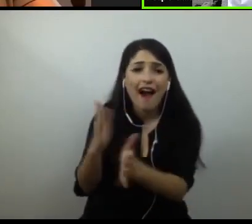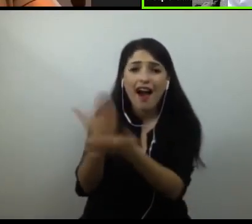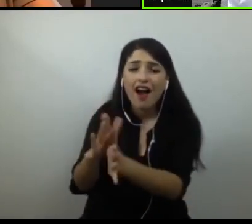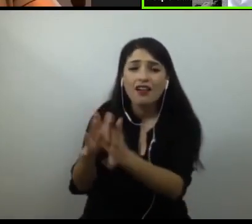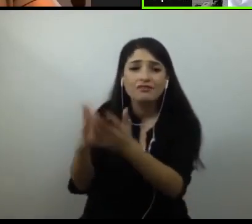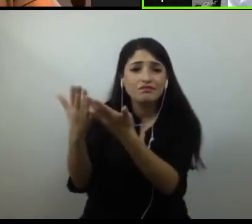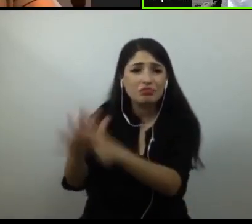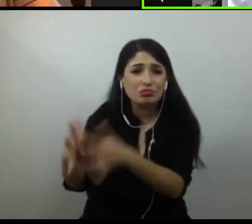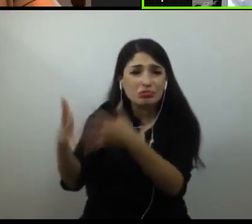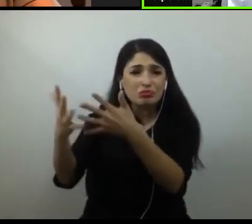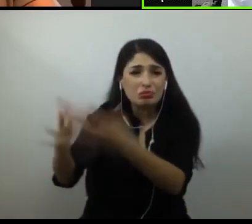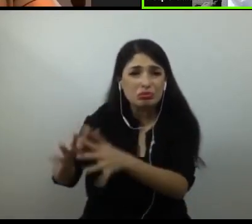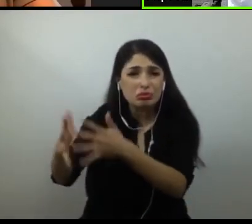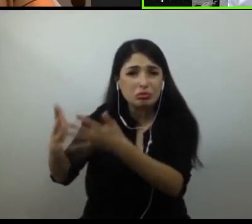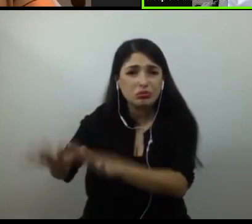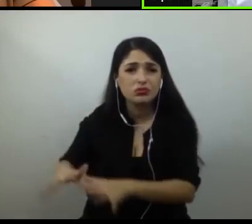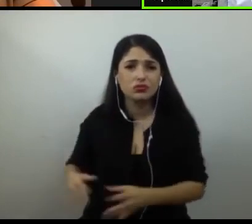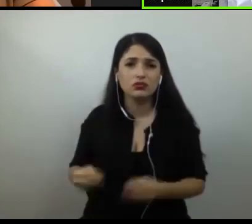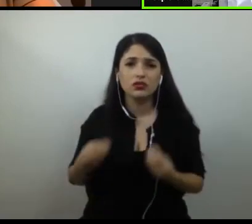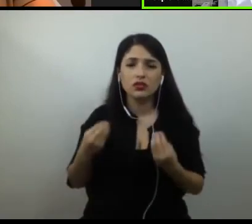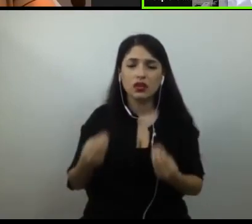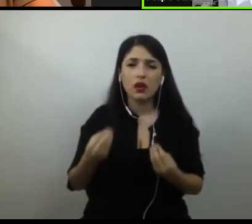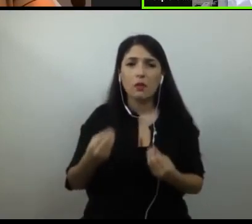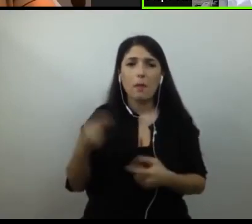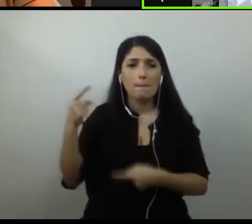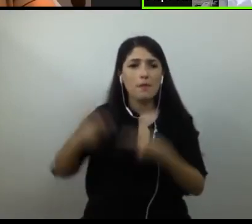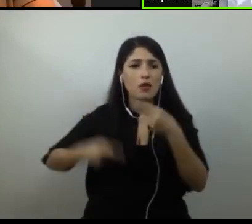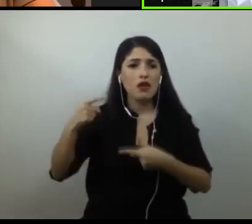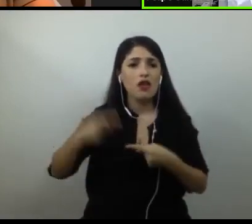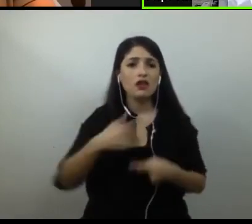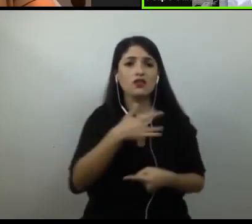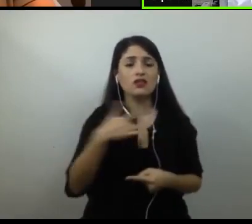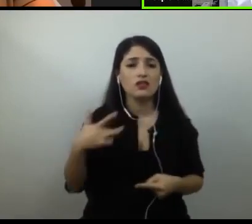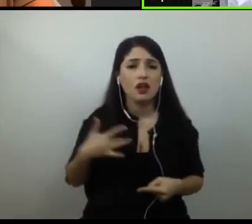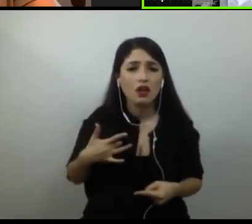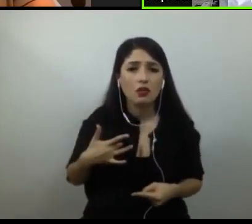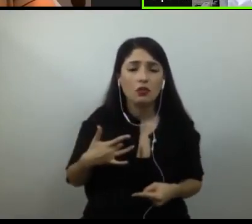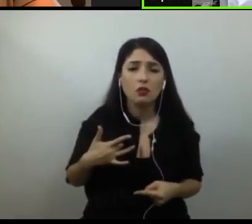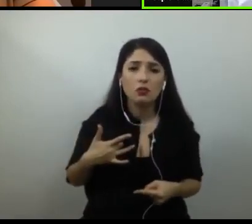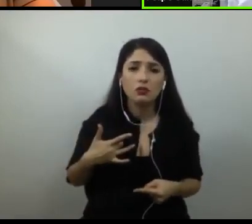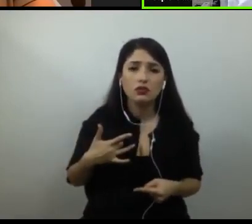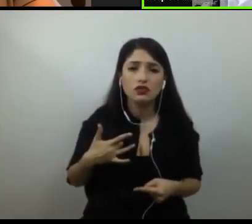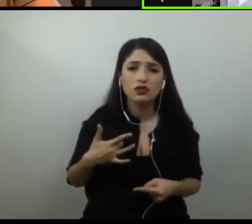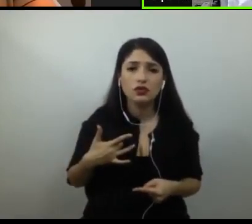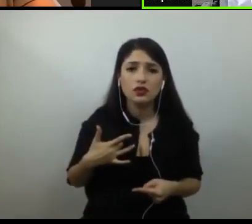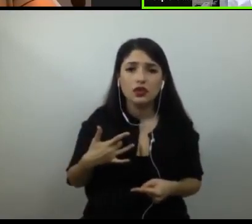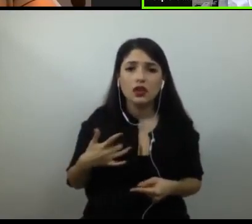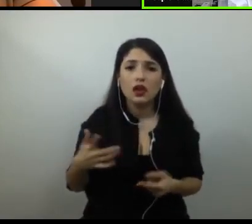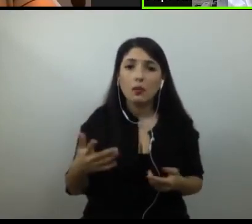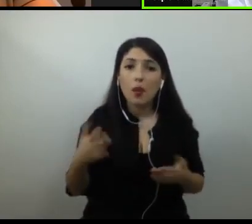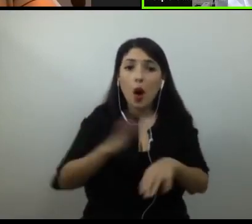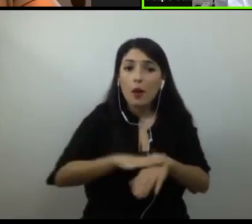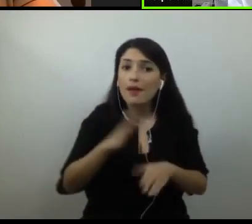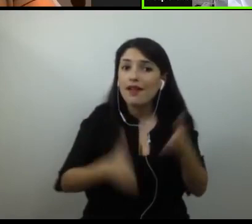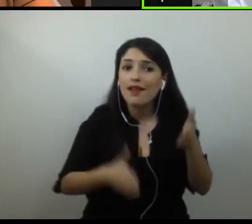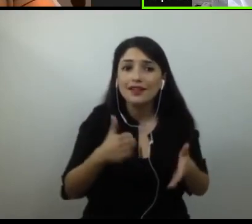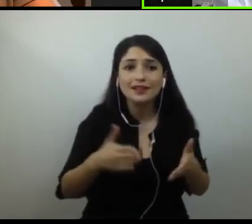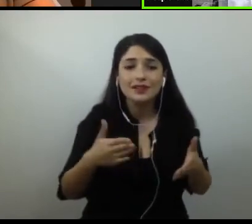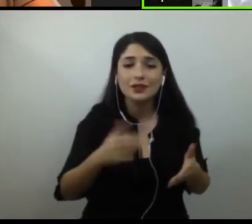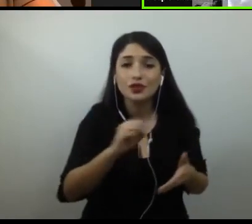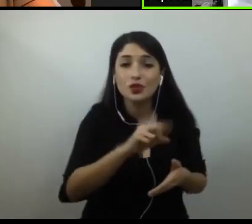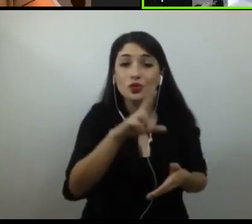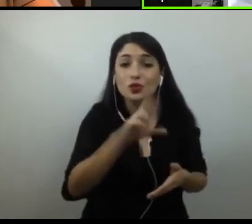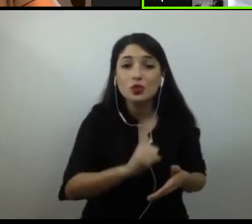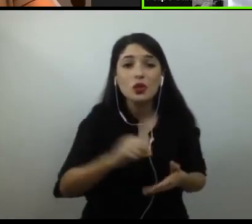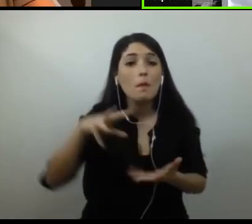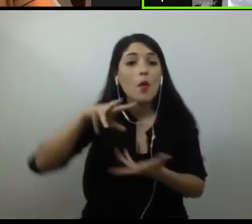a própria política de saúde. Veja, no momento que a política de saúde e o SUS deveriam estar sendo valorizados e estão sendo discutidos no mundo